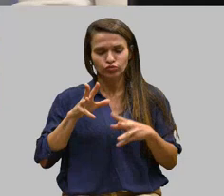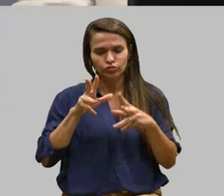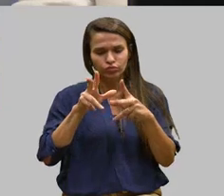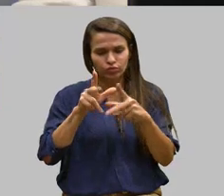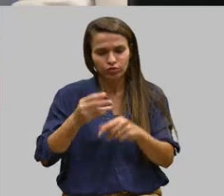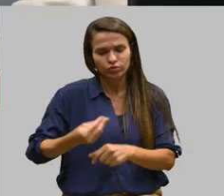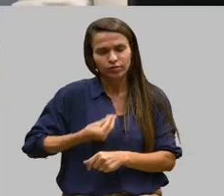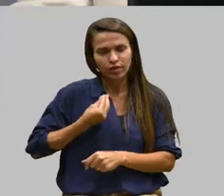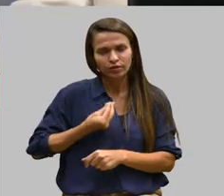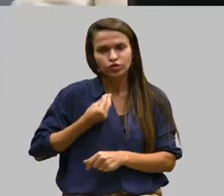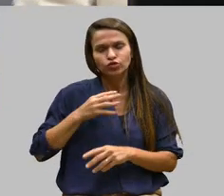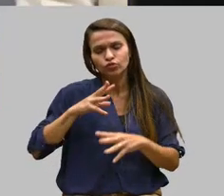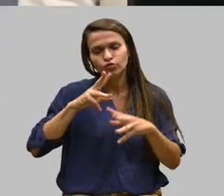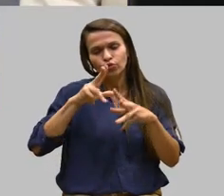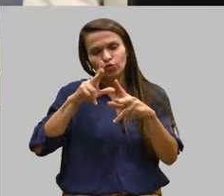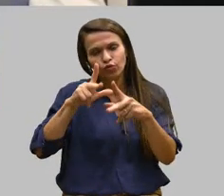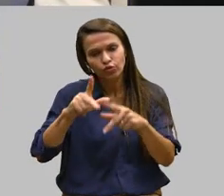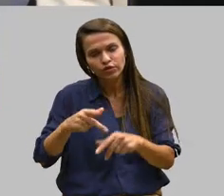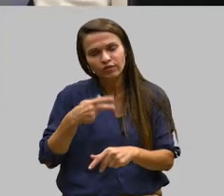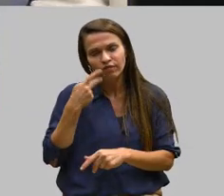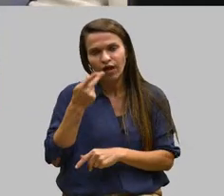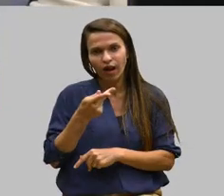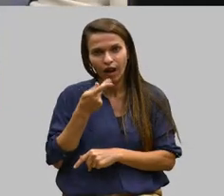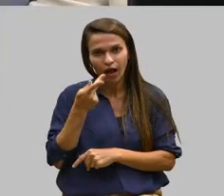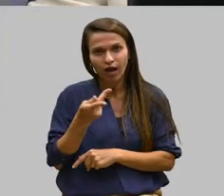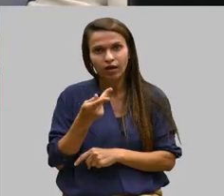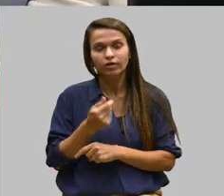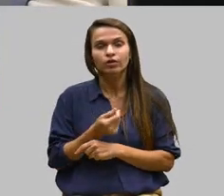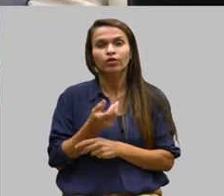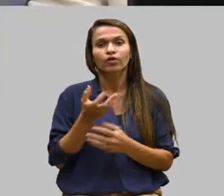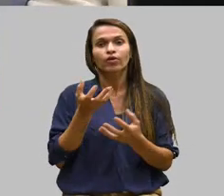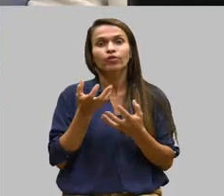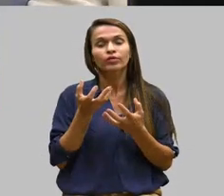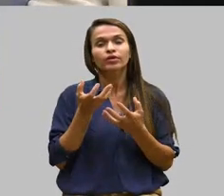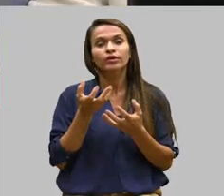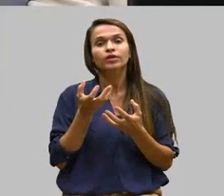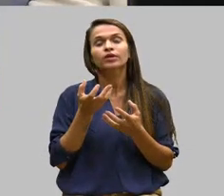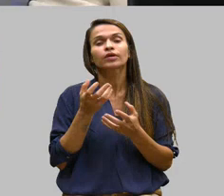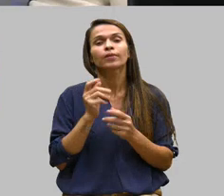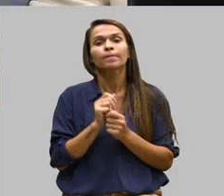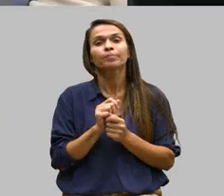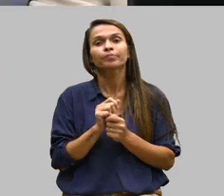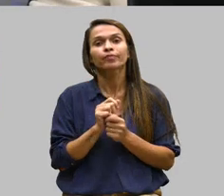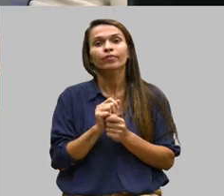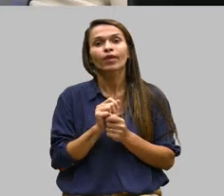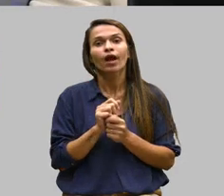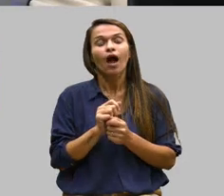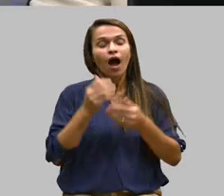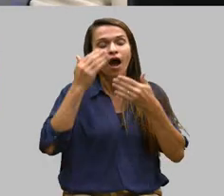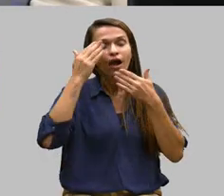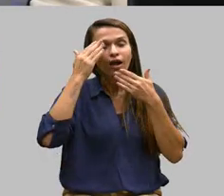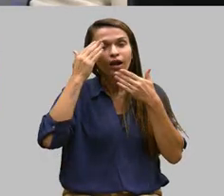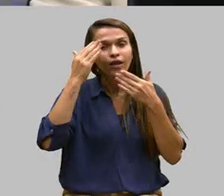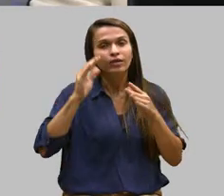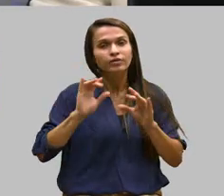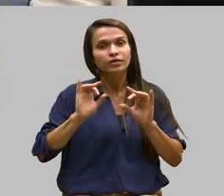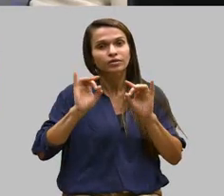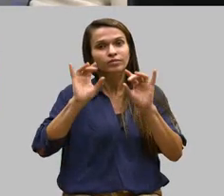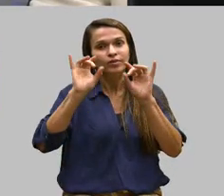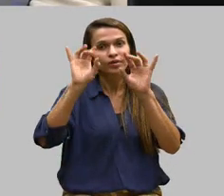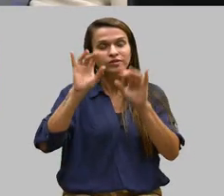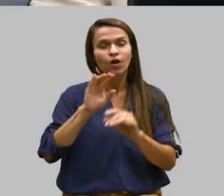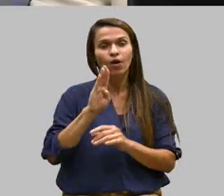que falaram eu gostaria com a licença de vocês fazer um agradecimento especial ao